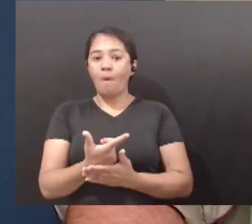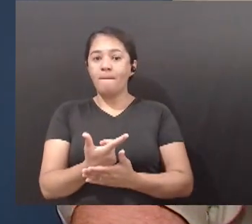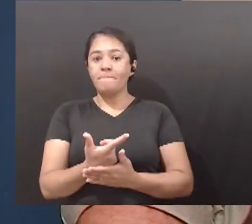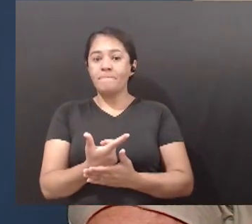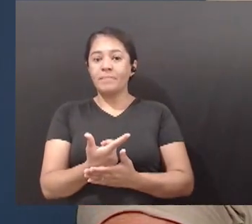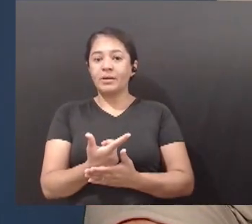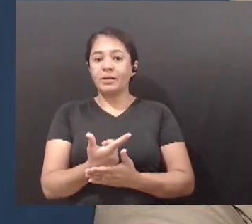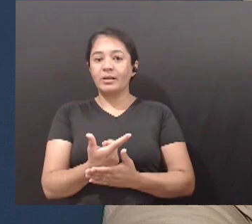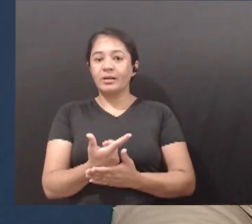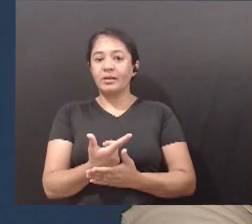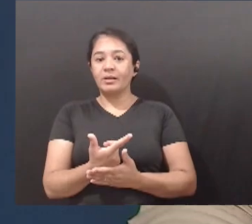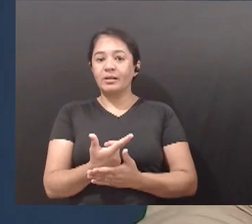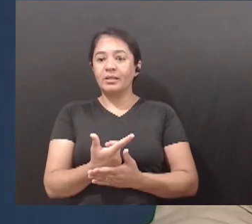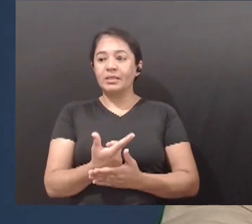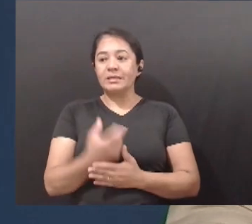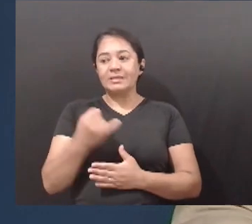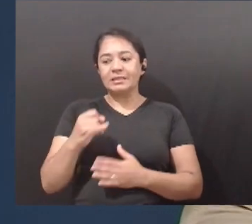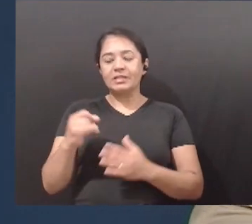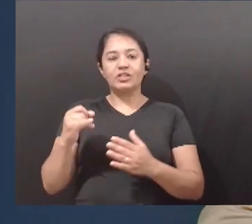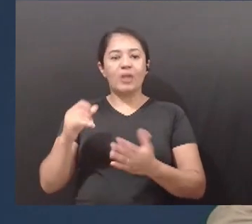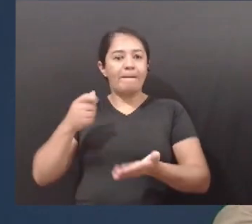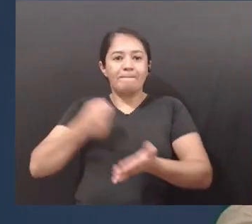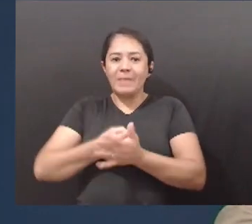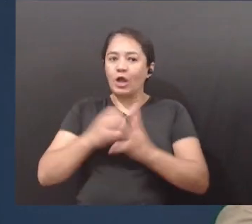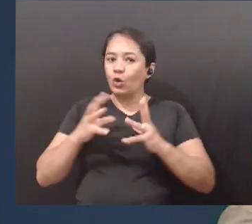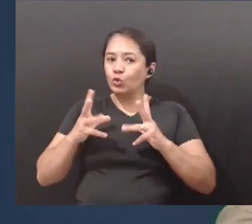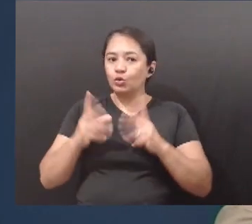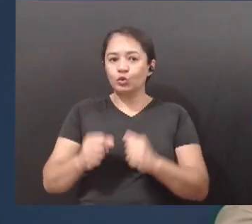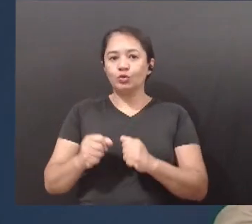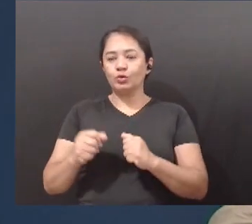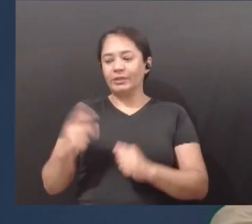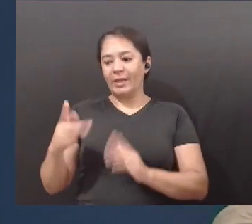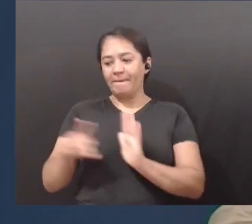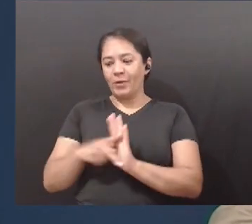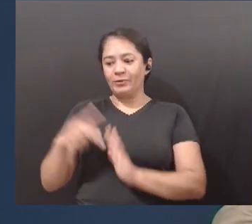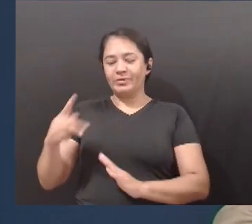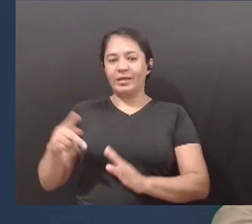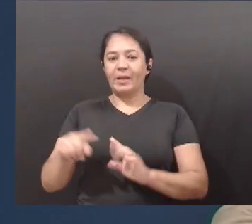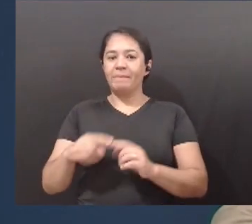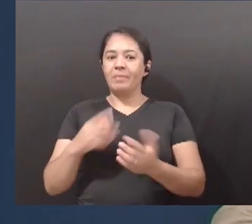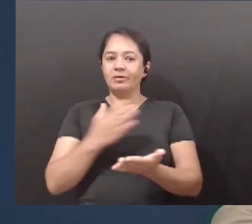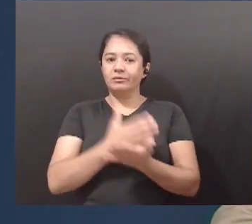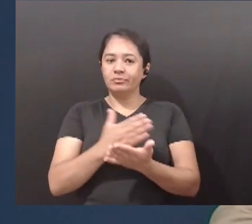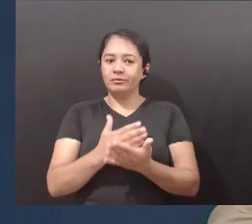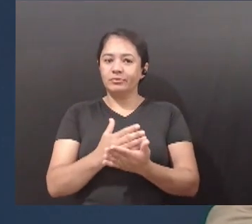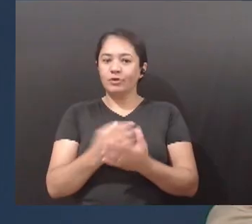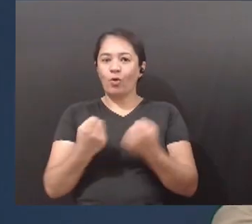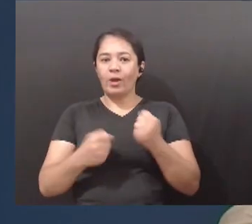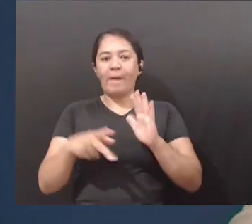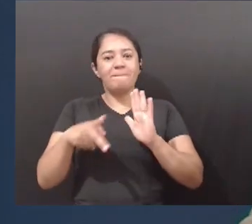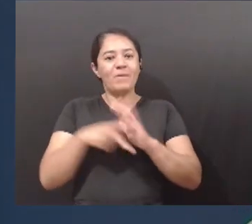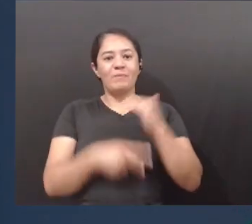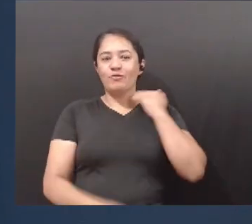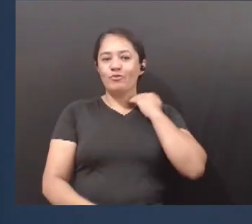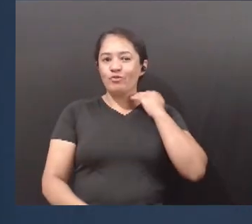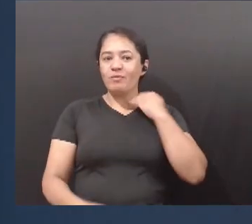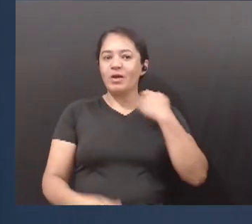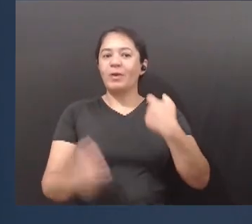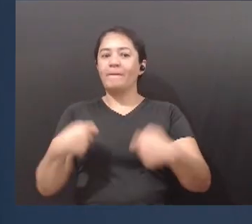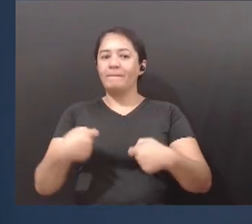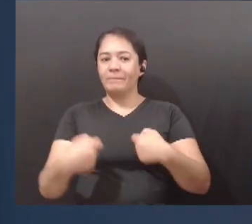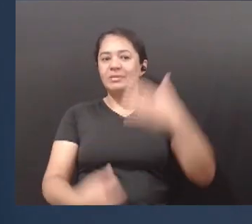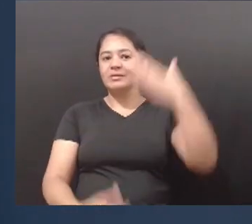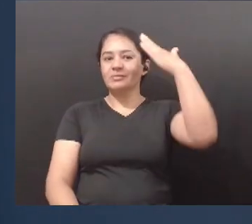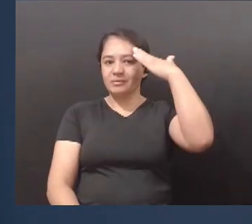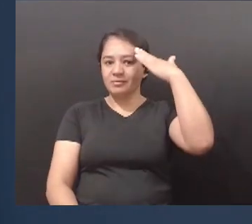ele. Enquanto ela estiver pagando as parcelas, o carro é do banco. Então ela tem que ter ciência disso, porque muita gente